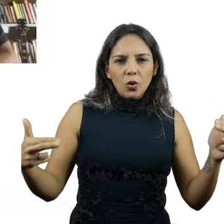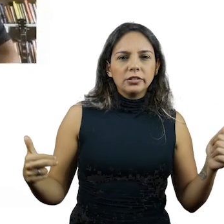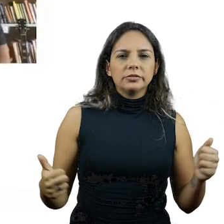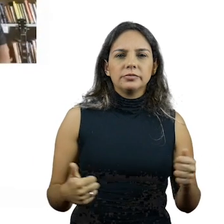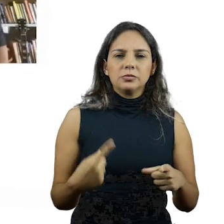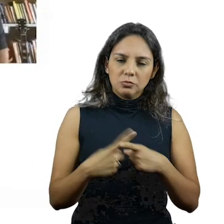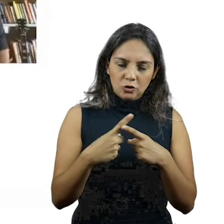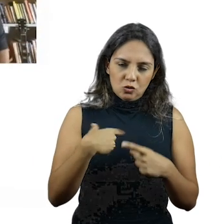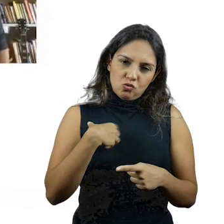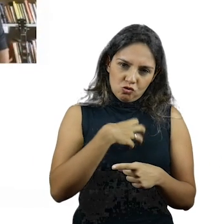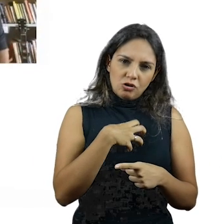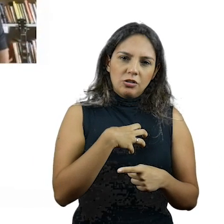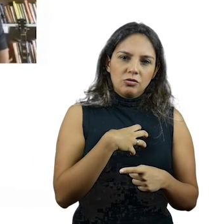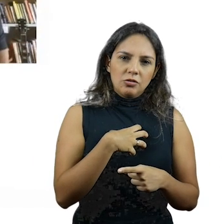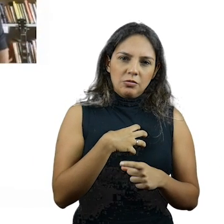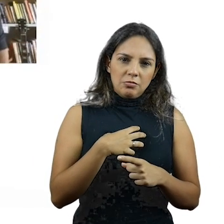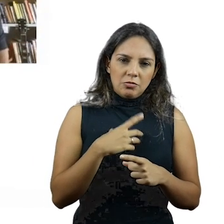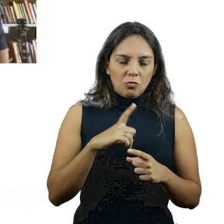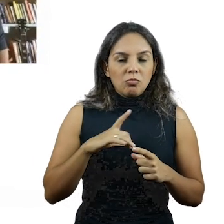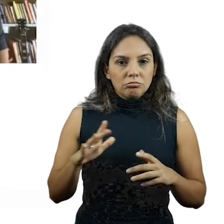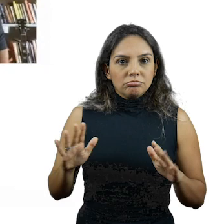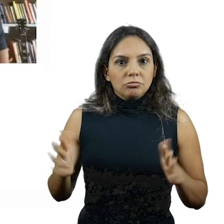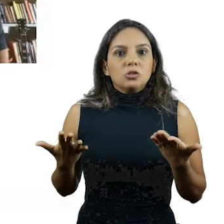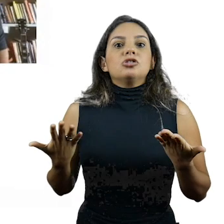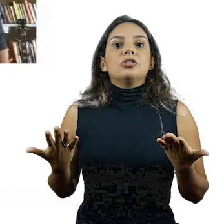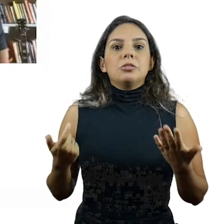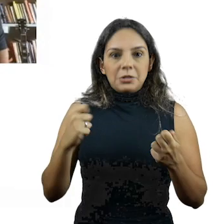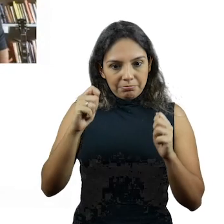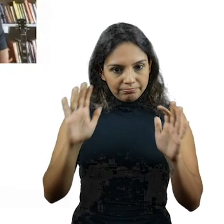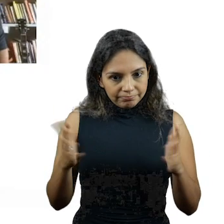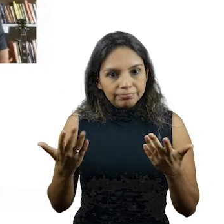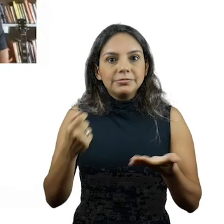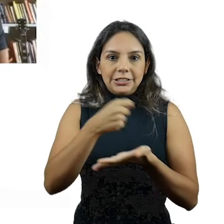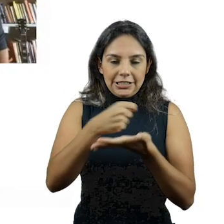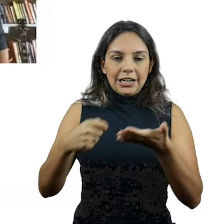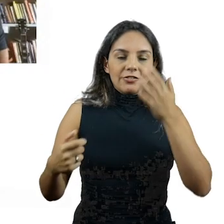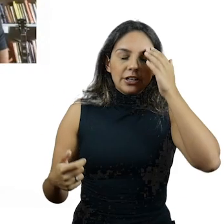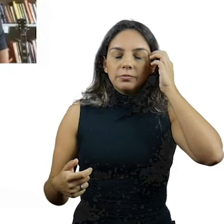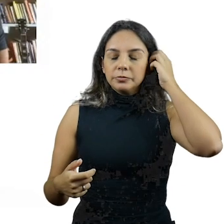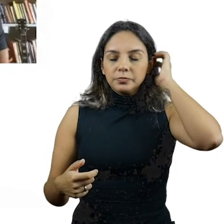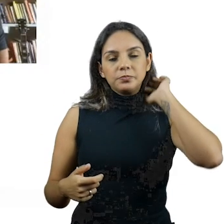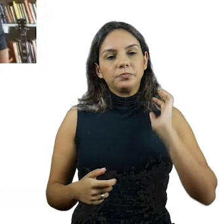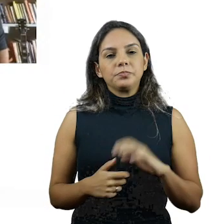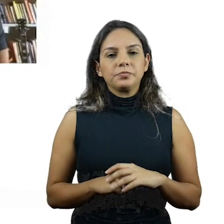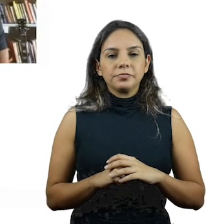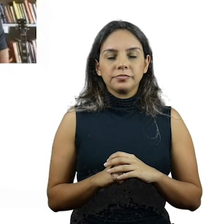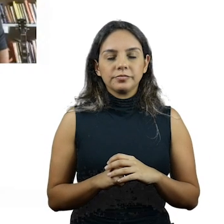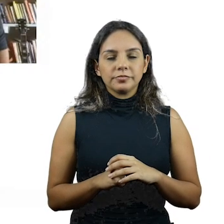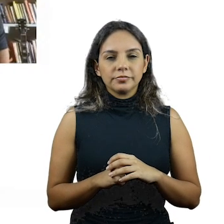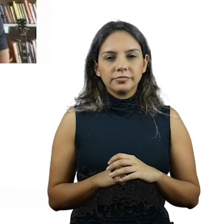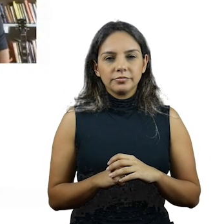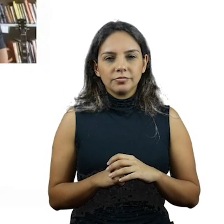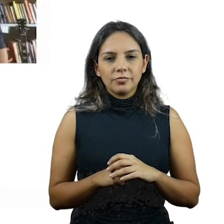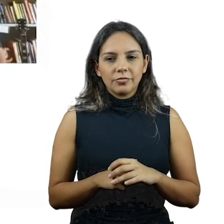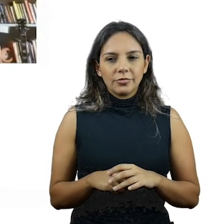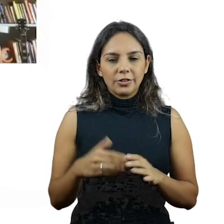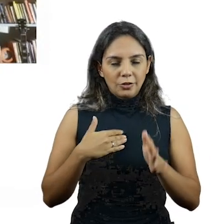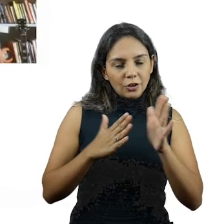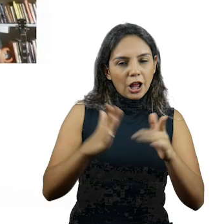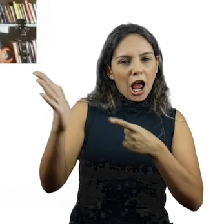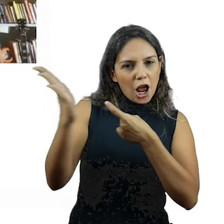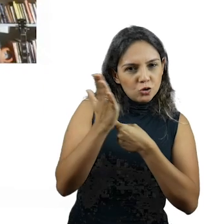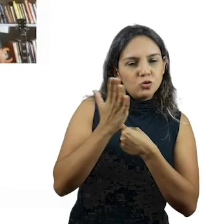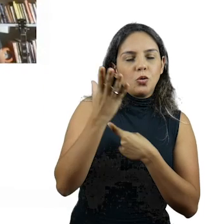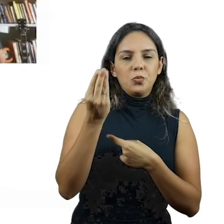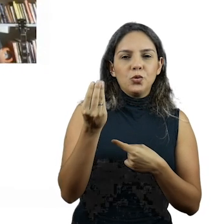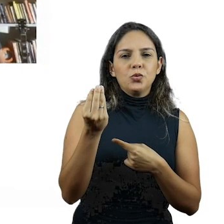é o jeito que me motiva, né? E a gente sabe que é preciso estar muito motivado para escrever um livro. E aí eu segui, ele me ajudou